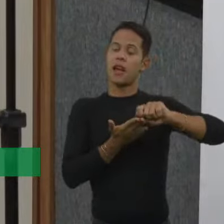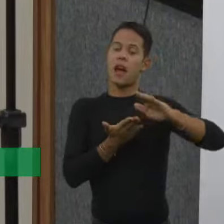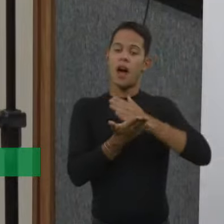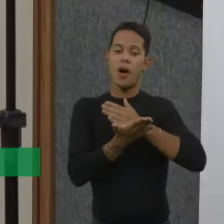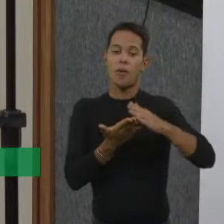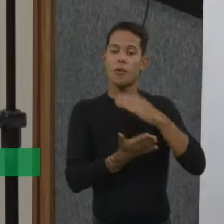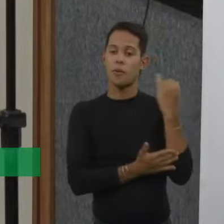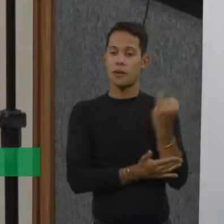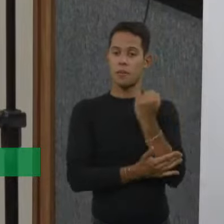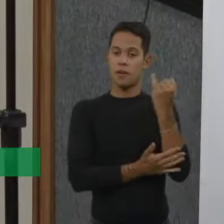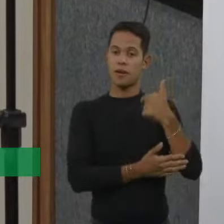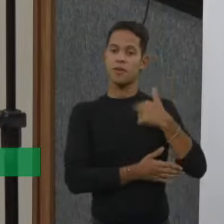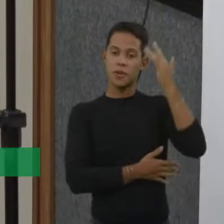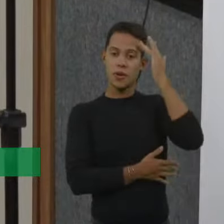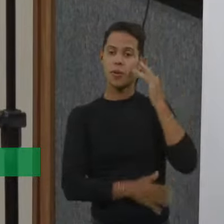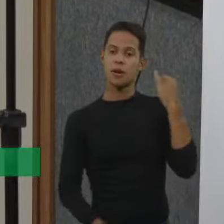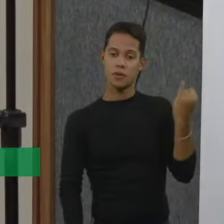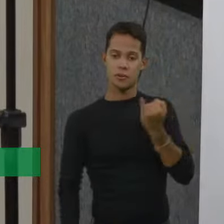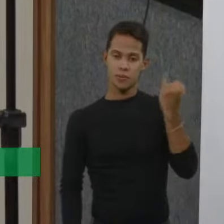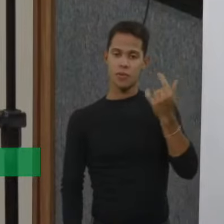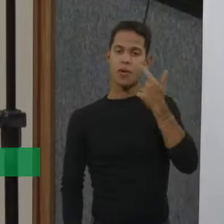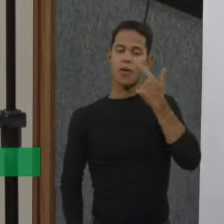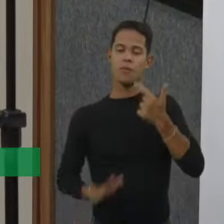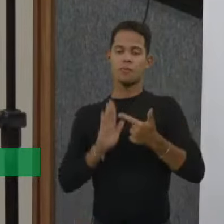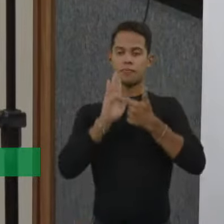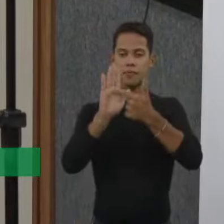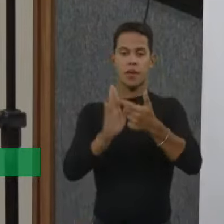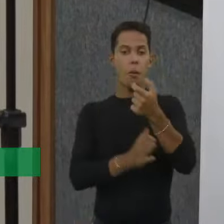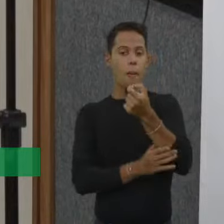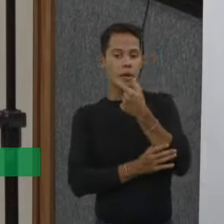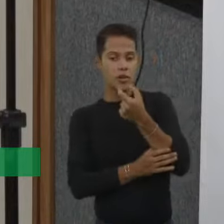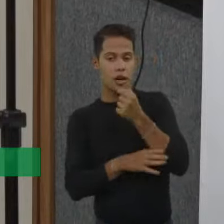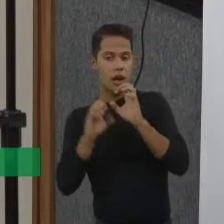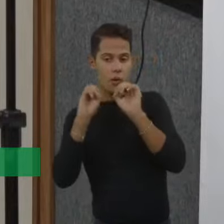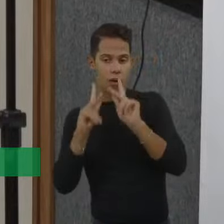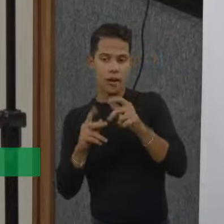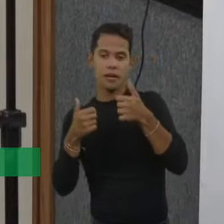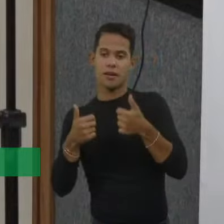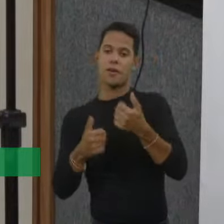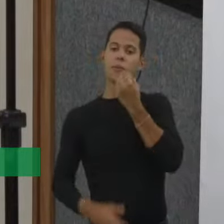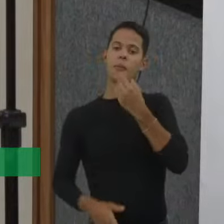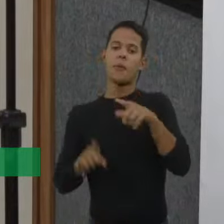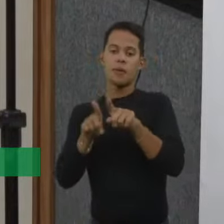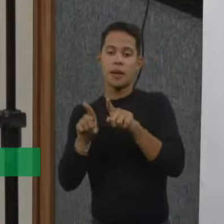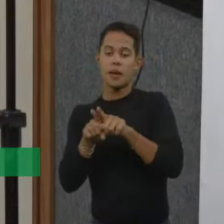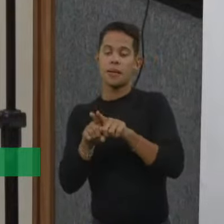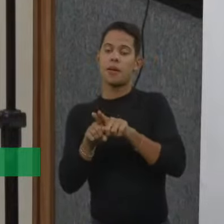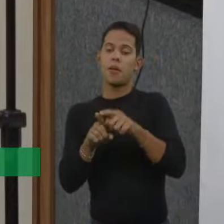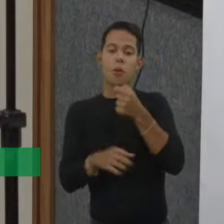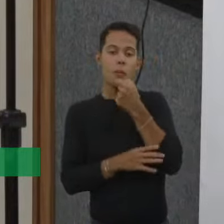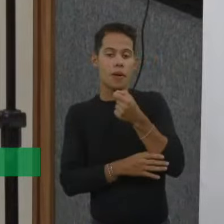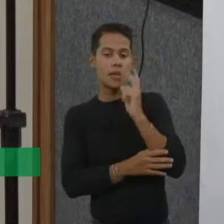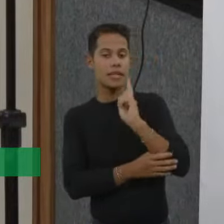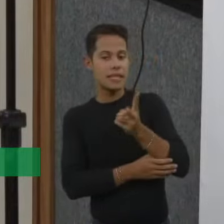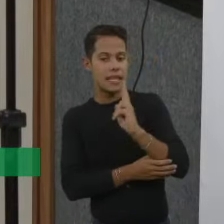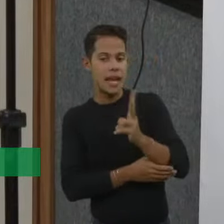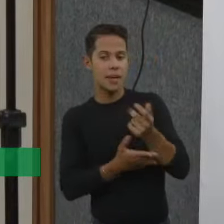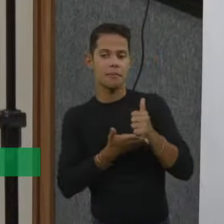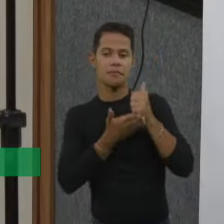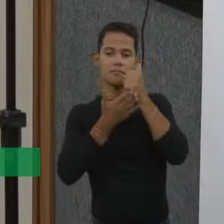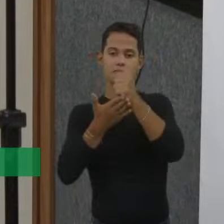que o poder público leve em consideração. Além dos medicamentos, a gente precisa que eles sejam sempre entregues